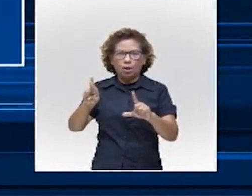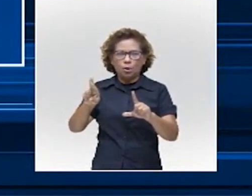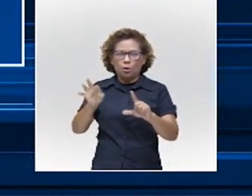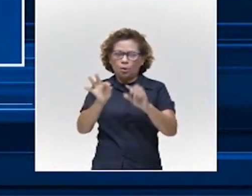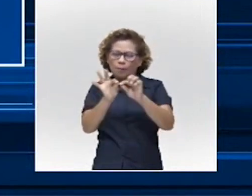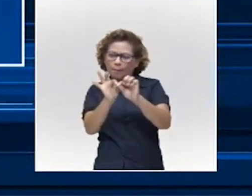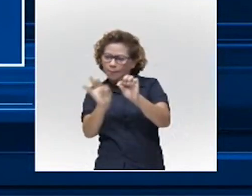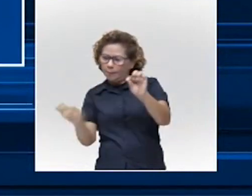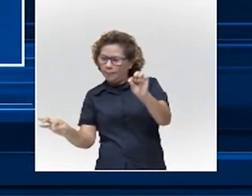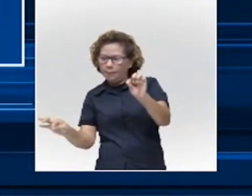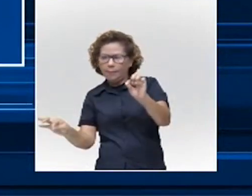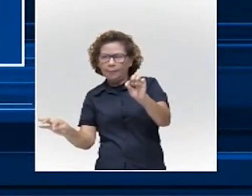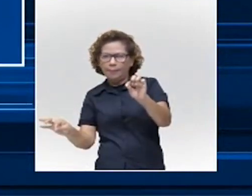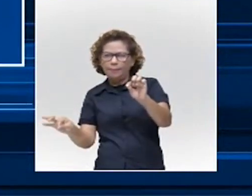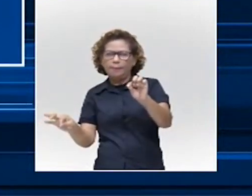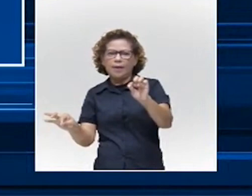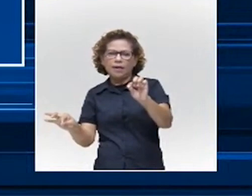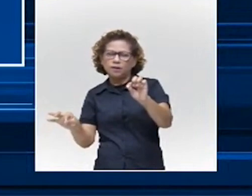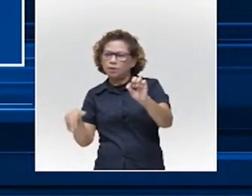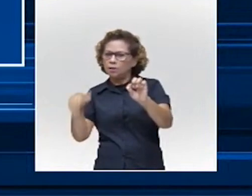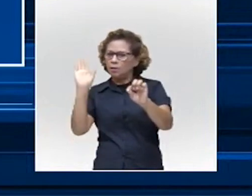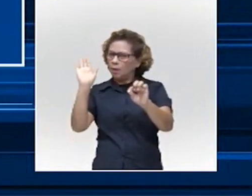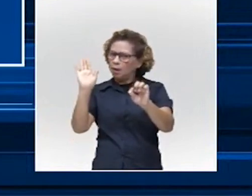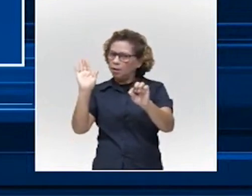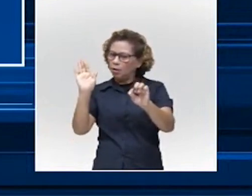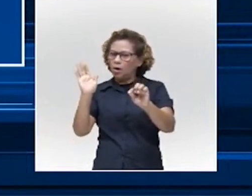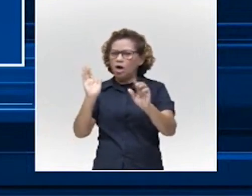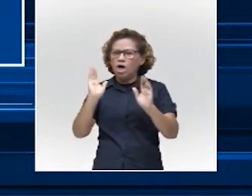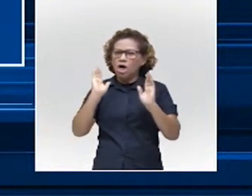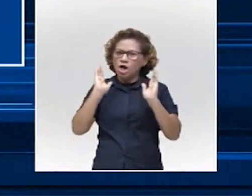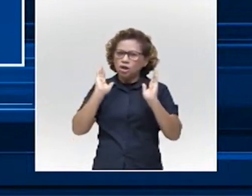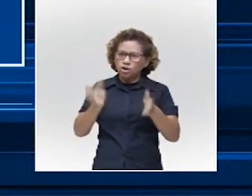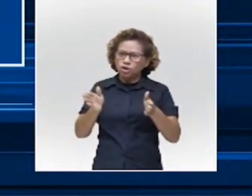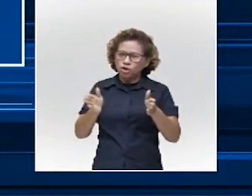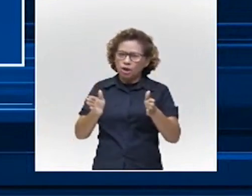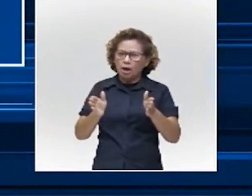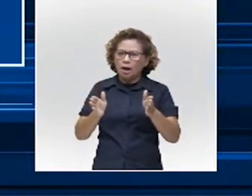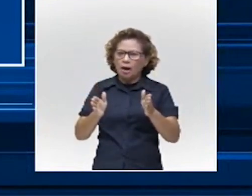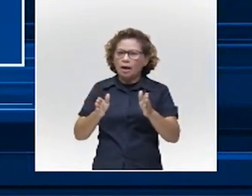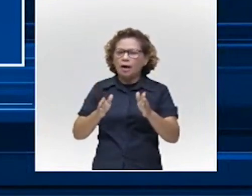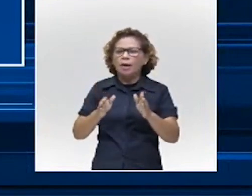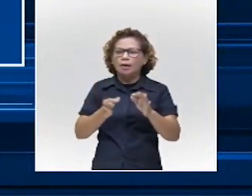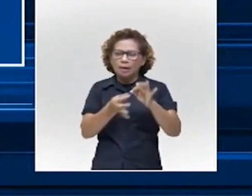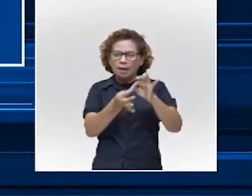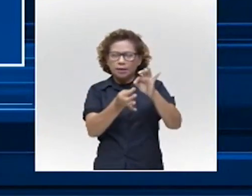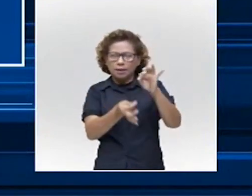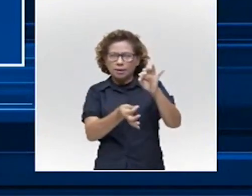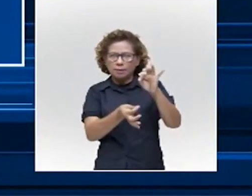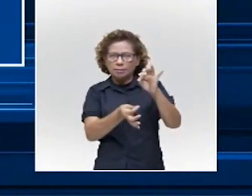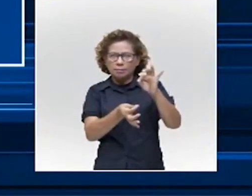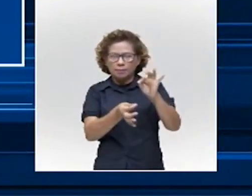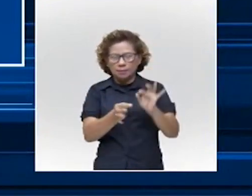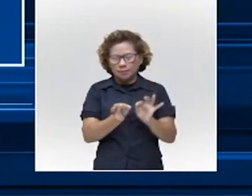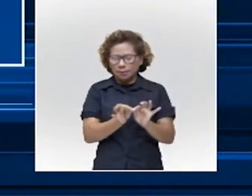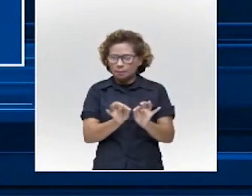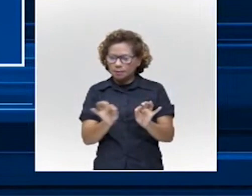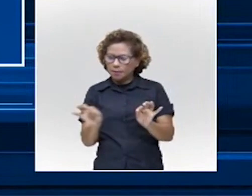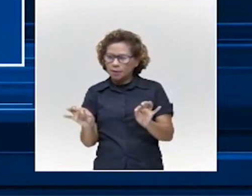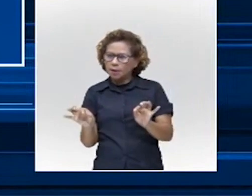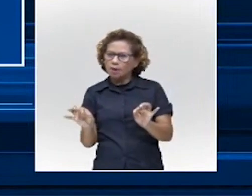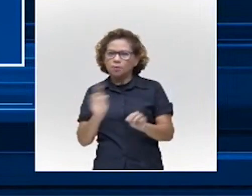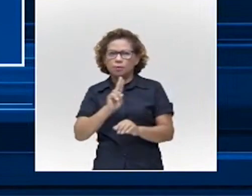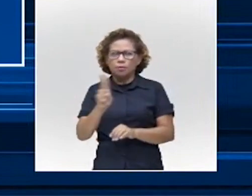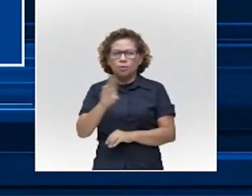catetos são justamente os lados que formam a letra L, ou, de repente, que formam o nosso